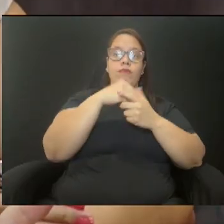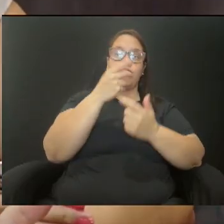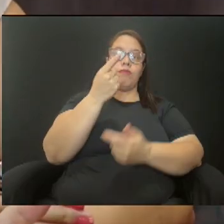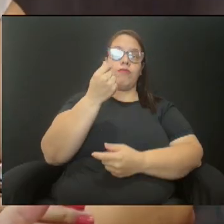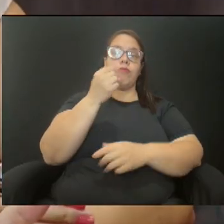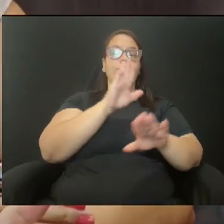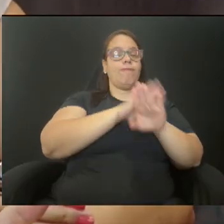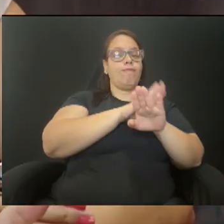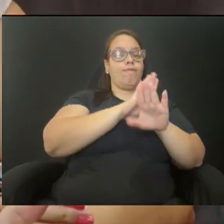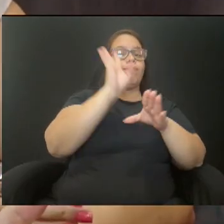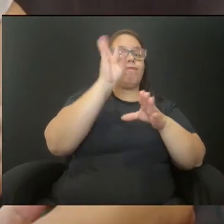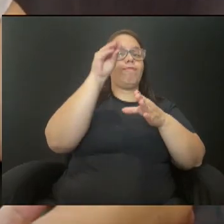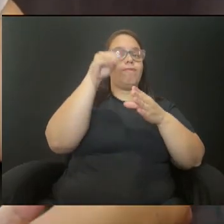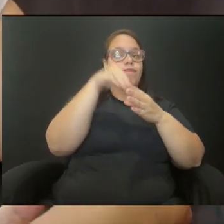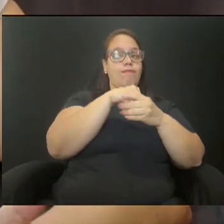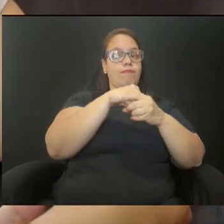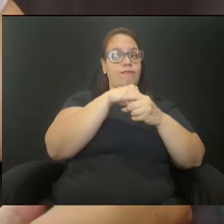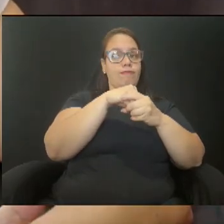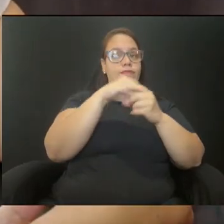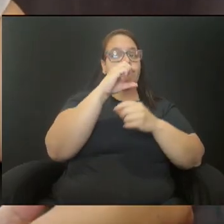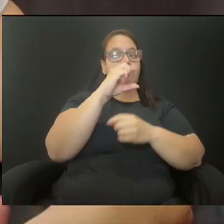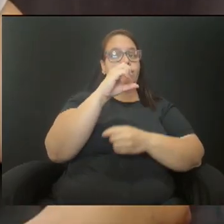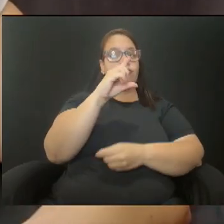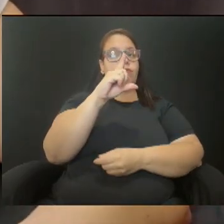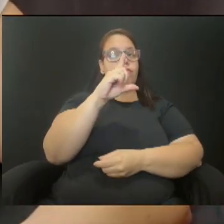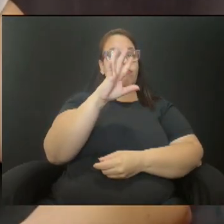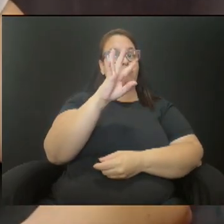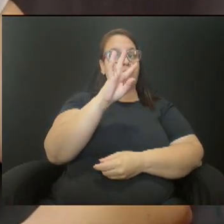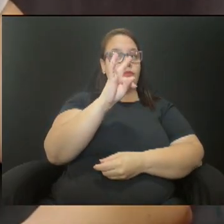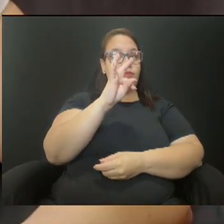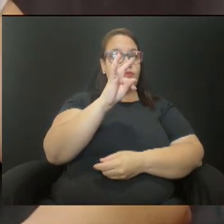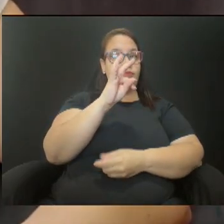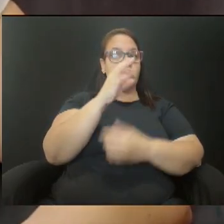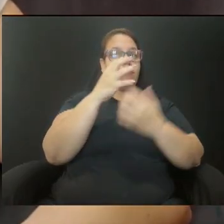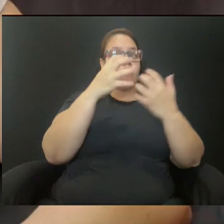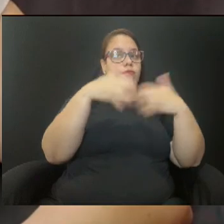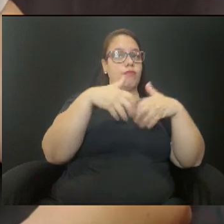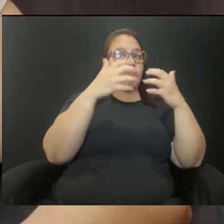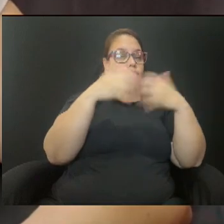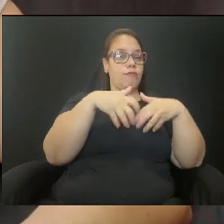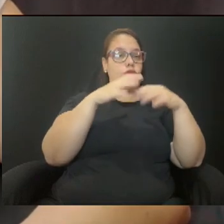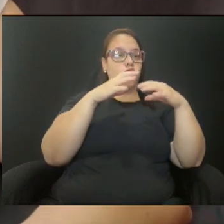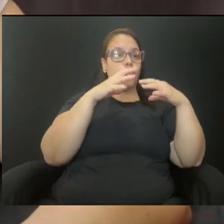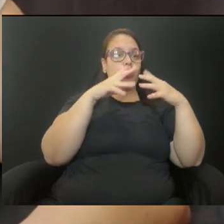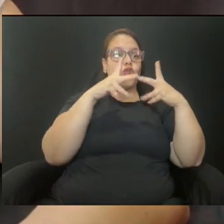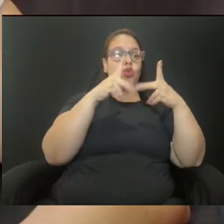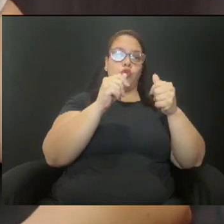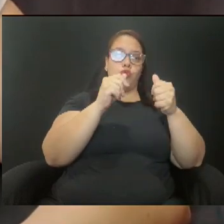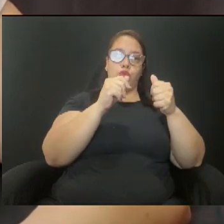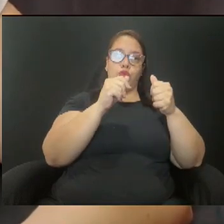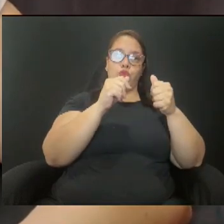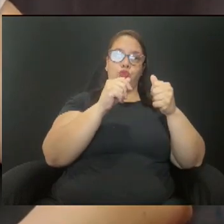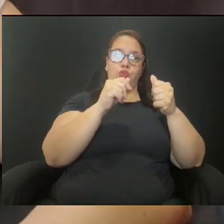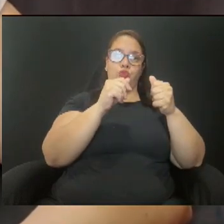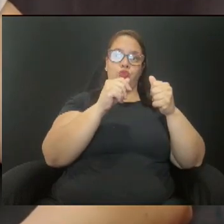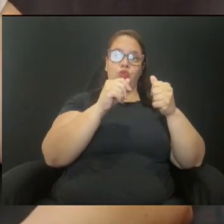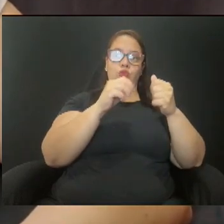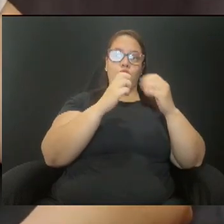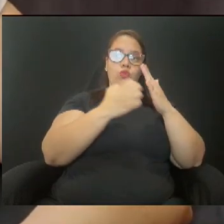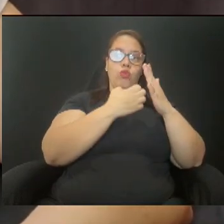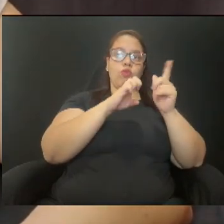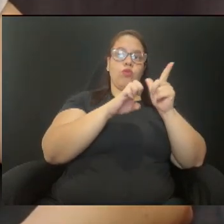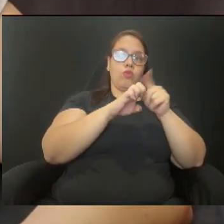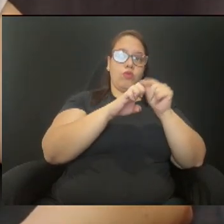dentro do regime que ele tinha anteriormente e assim refletir todas as verbas trabalhistas. O empresário assume um grande risco seguindo